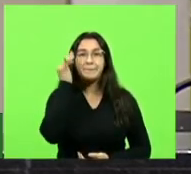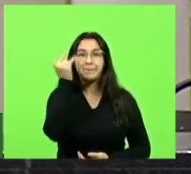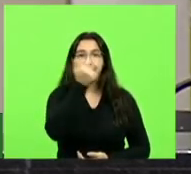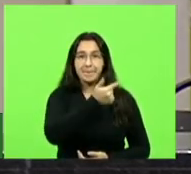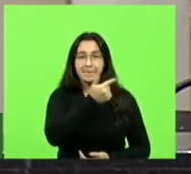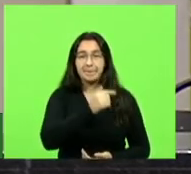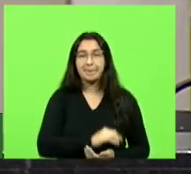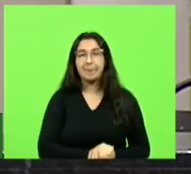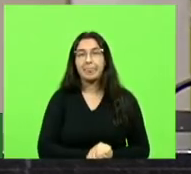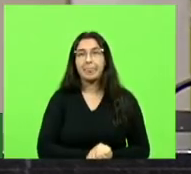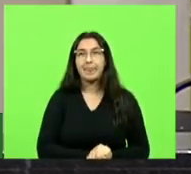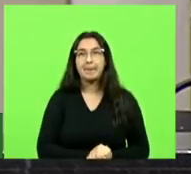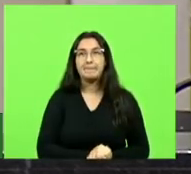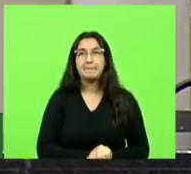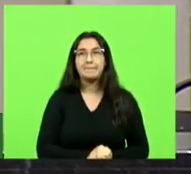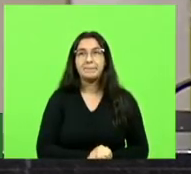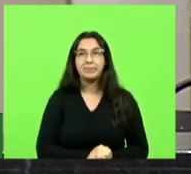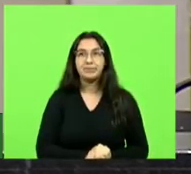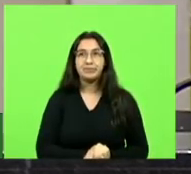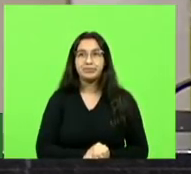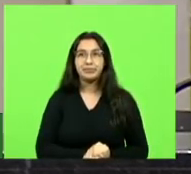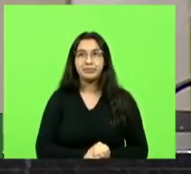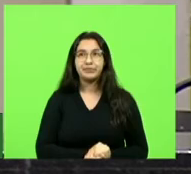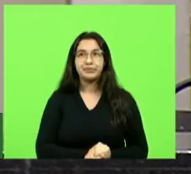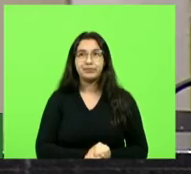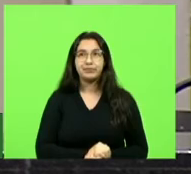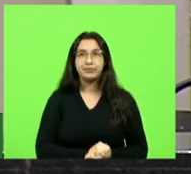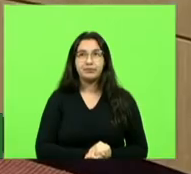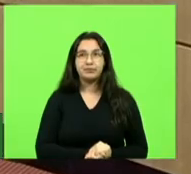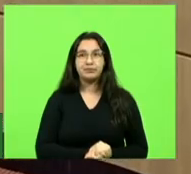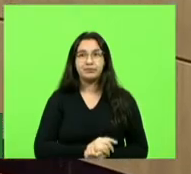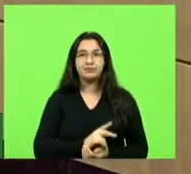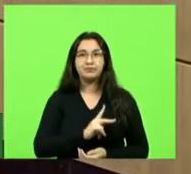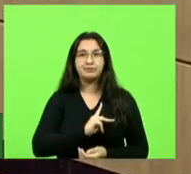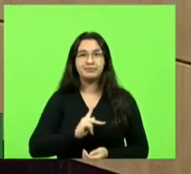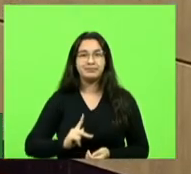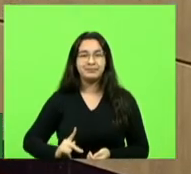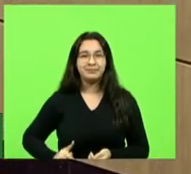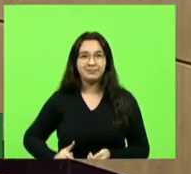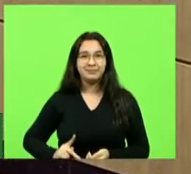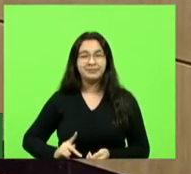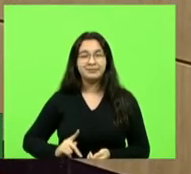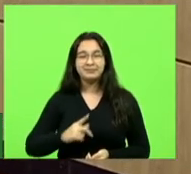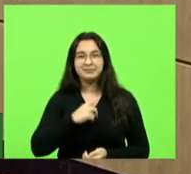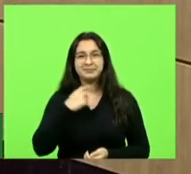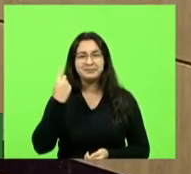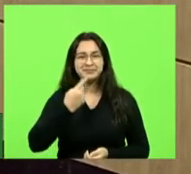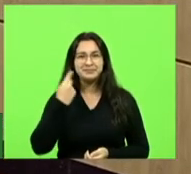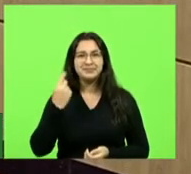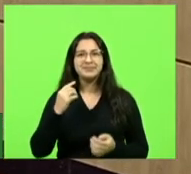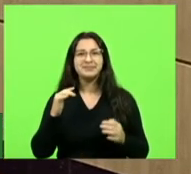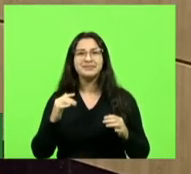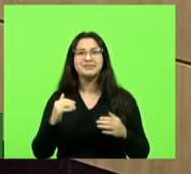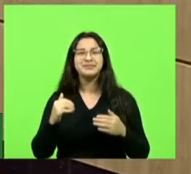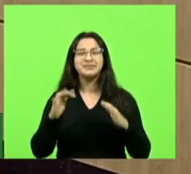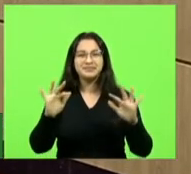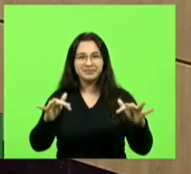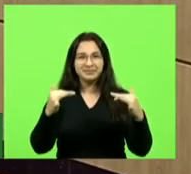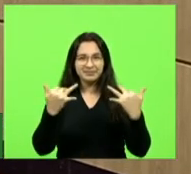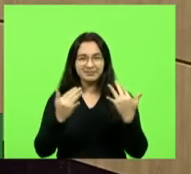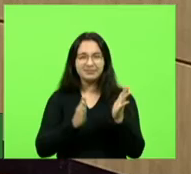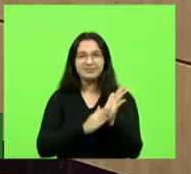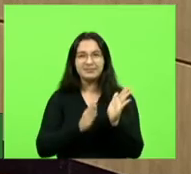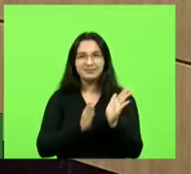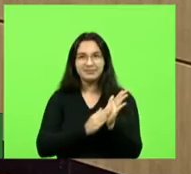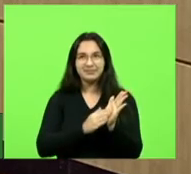presidente, senhores deputados, deputadas e quem nos acompanha, Eu quero primeiro parabenizar o secretário